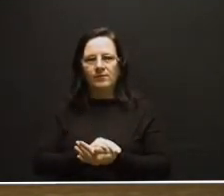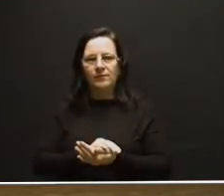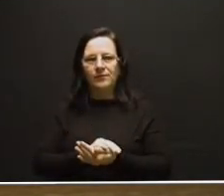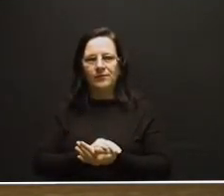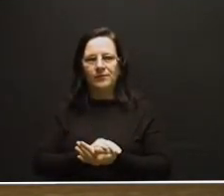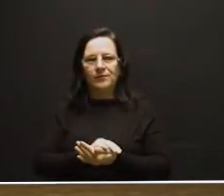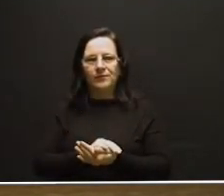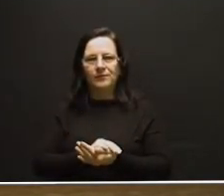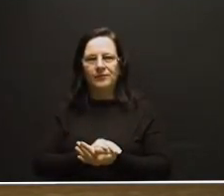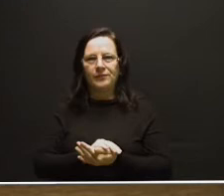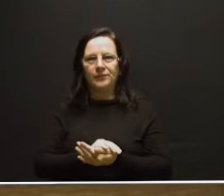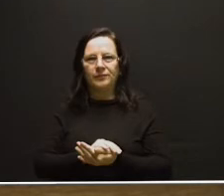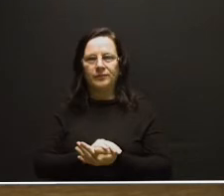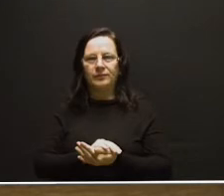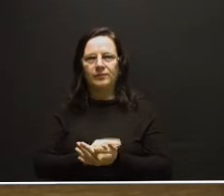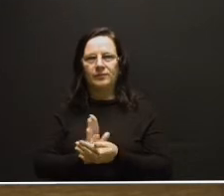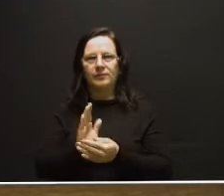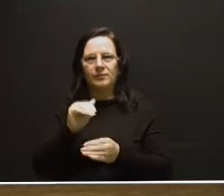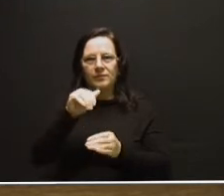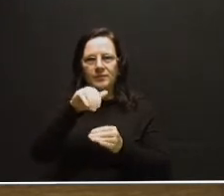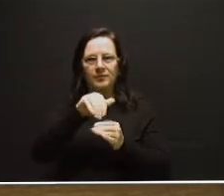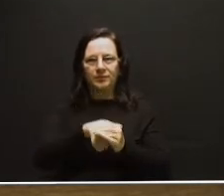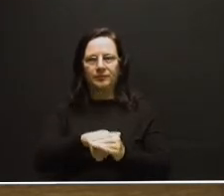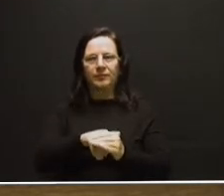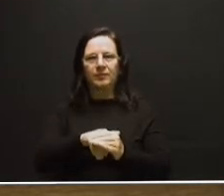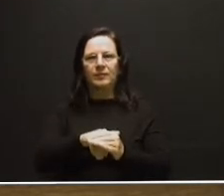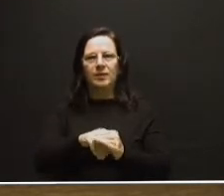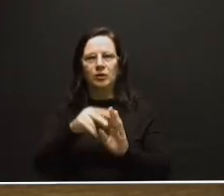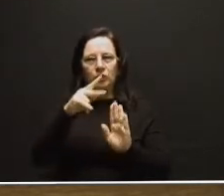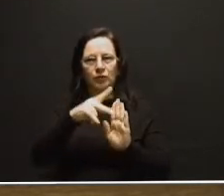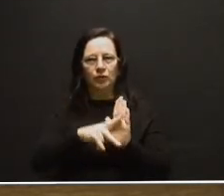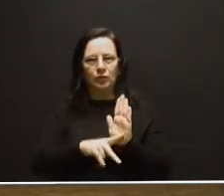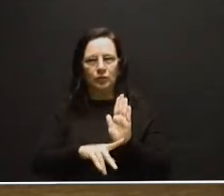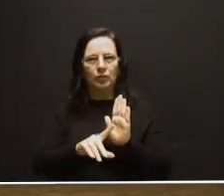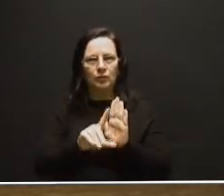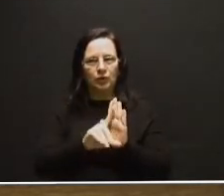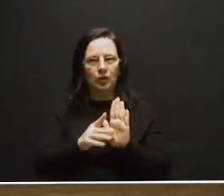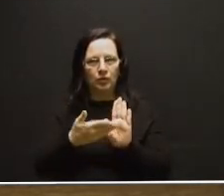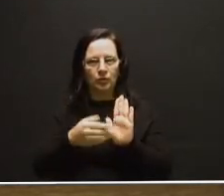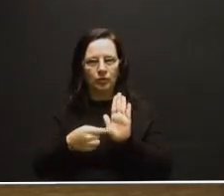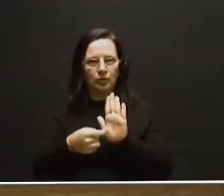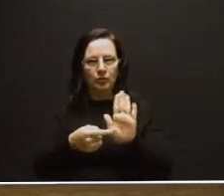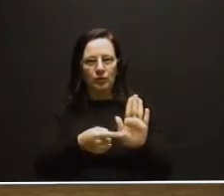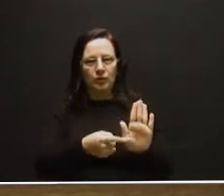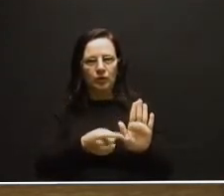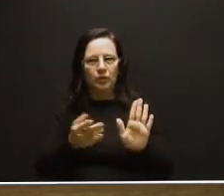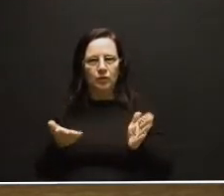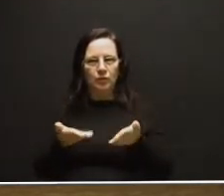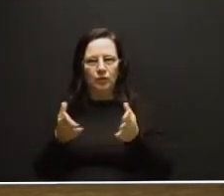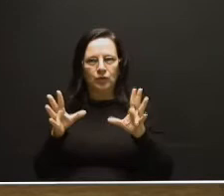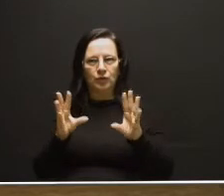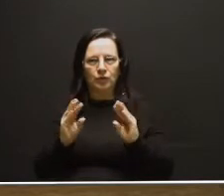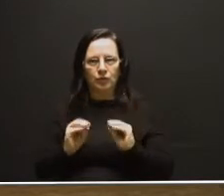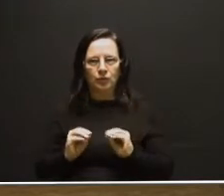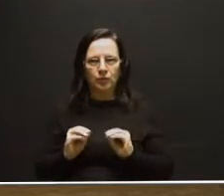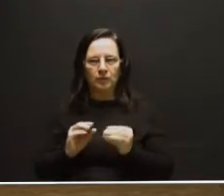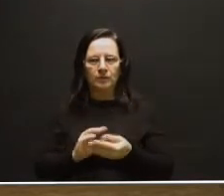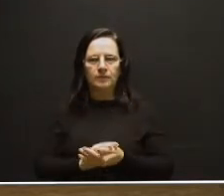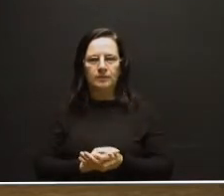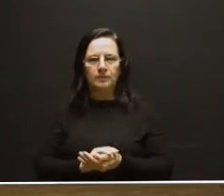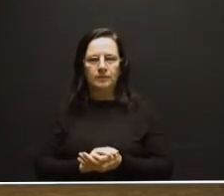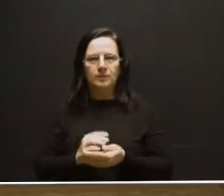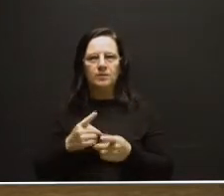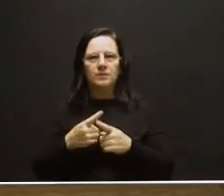passearam com este voto referente ao projeto que eu apresentei nesta noite mas eu quero também